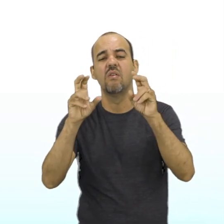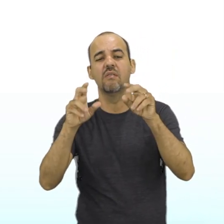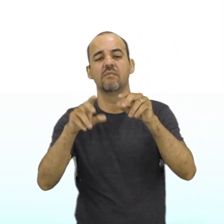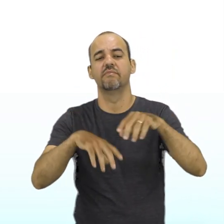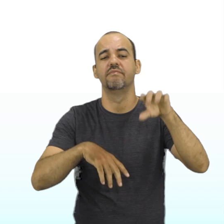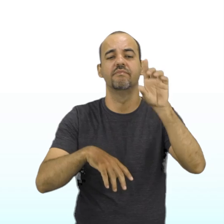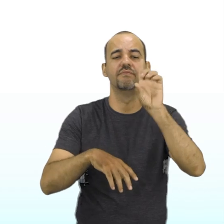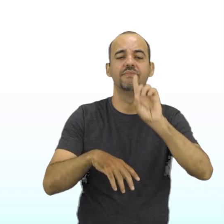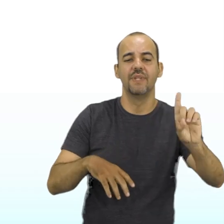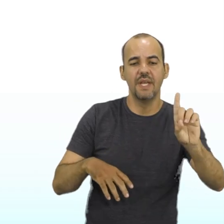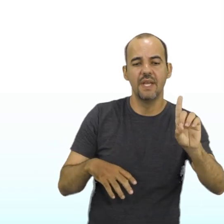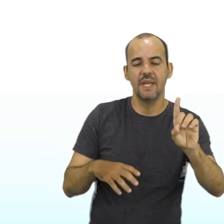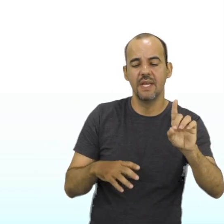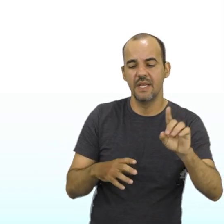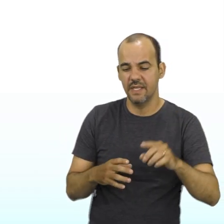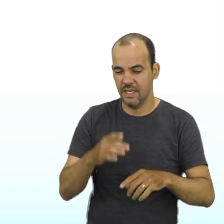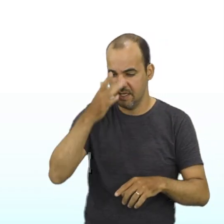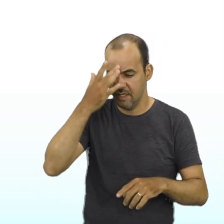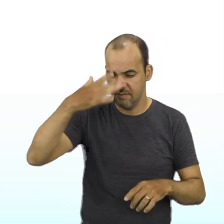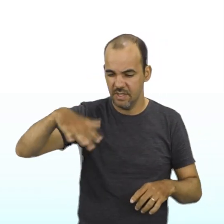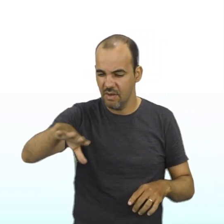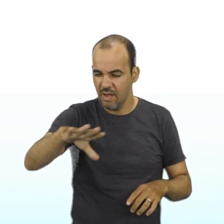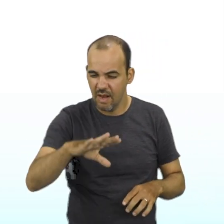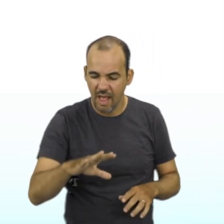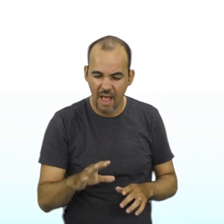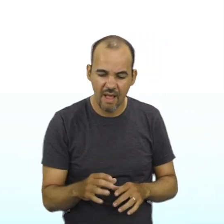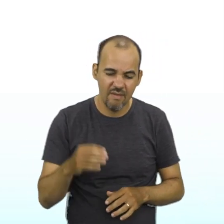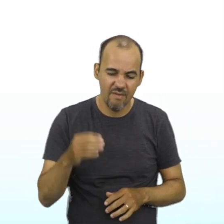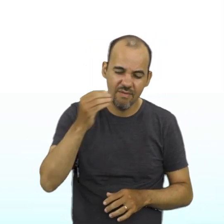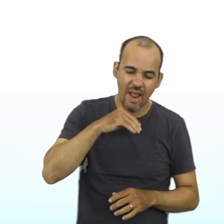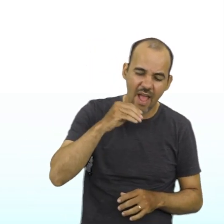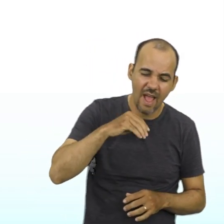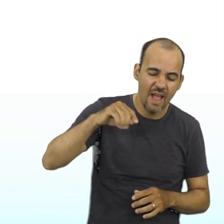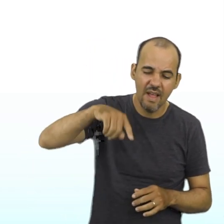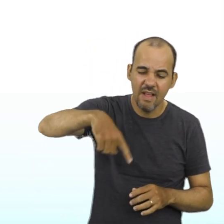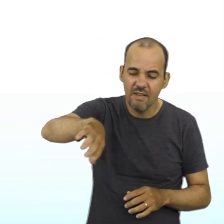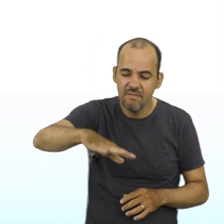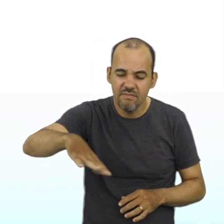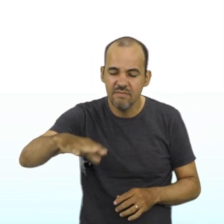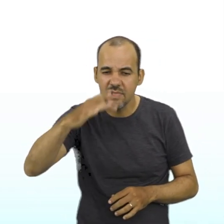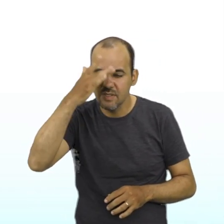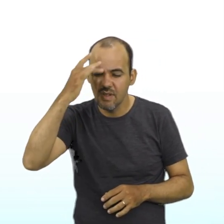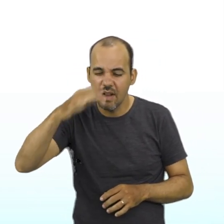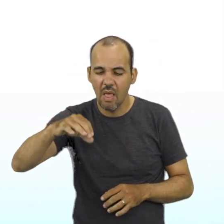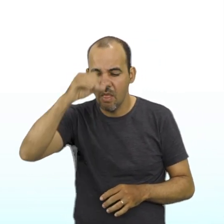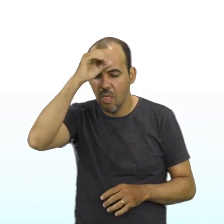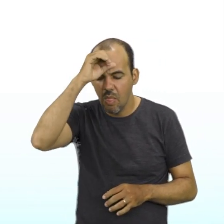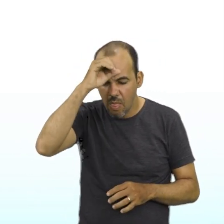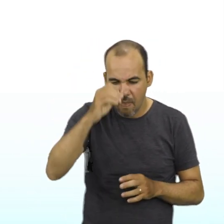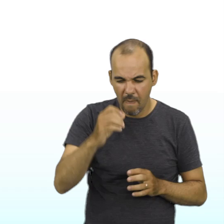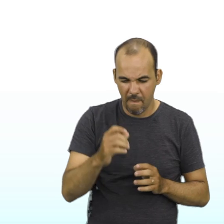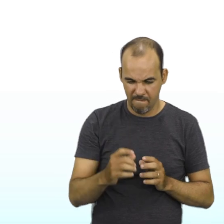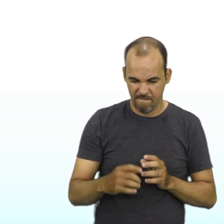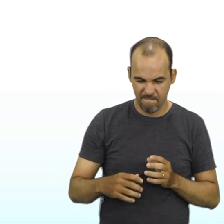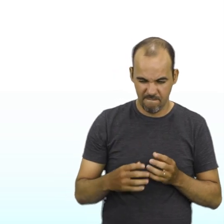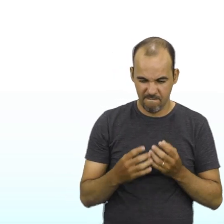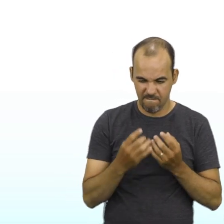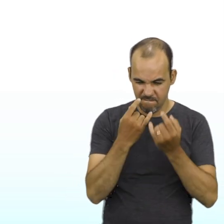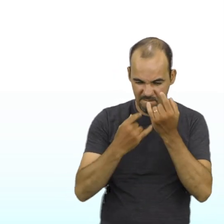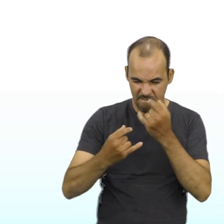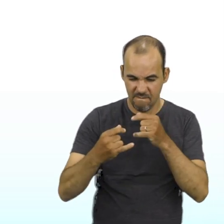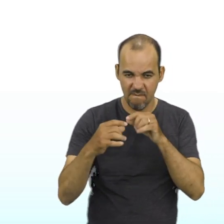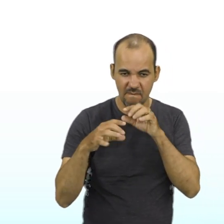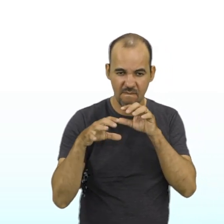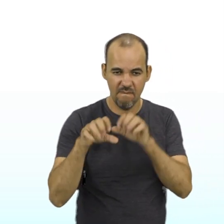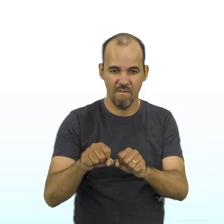D. Aproxima-se de pessoas indefesas? Está no texto, poderia nos confundir, mas não é o que pede a expressão cortina de humo. E